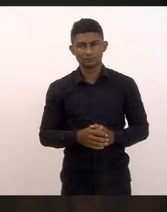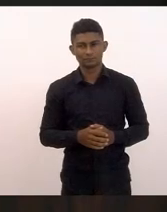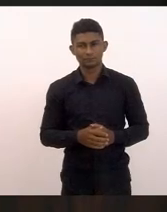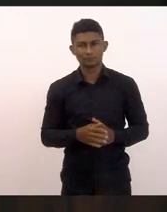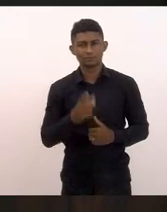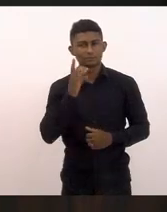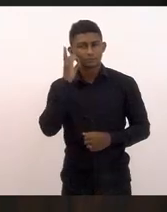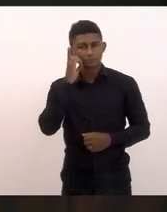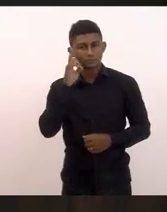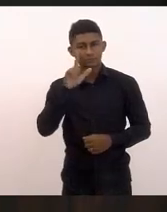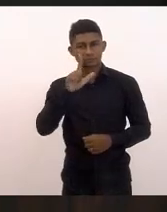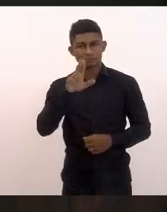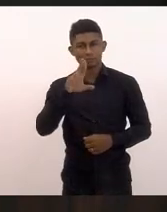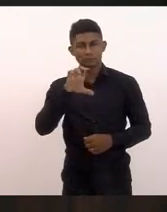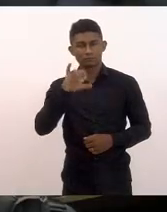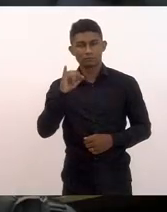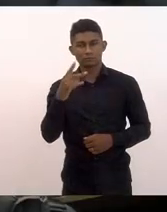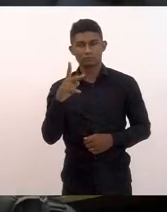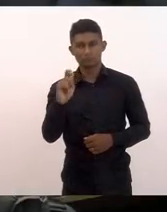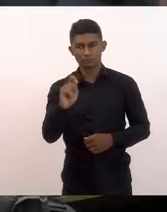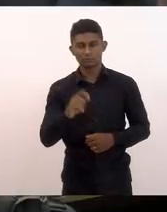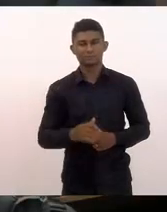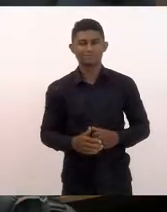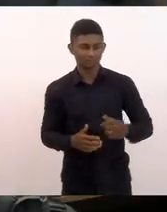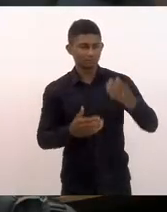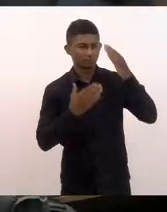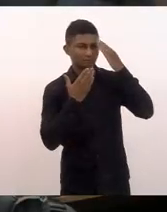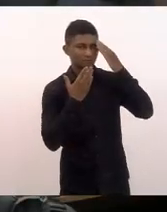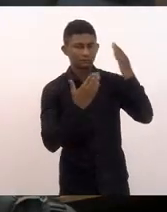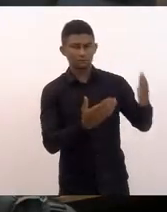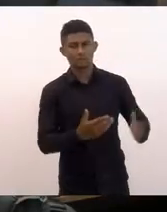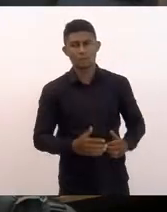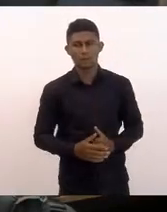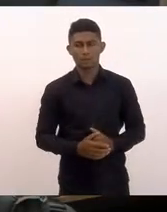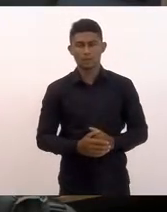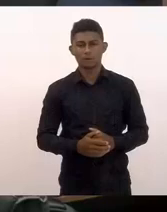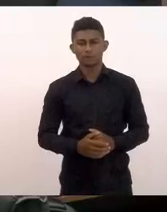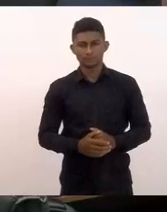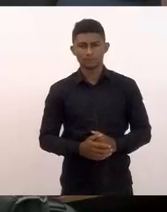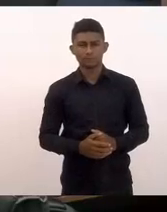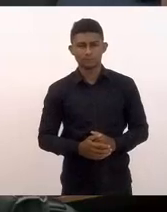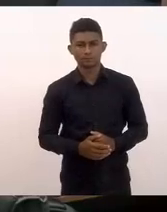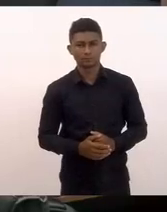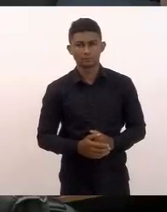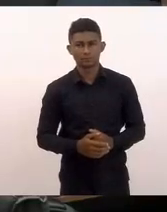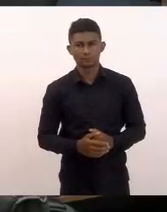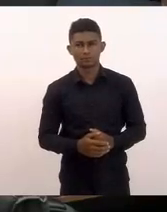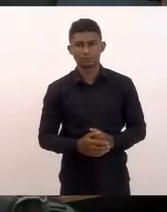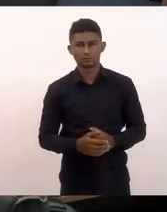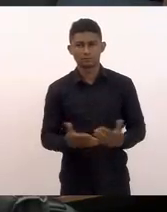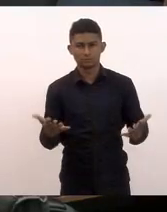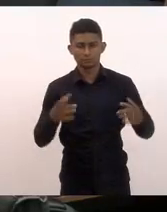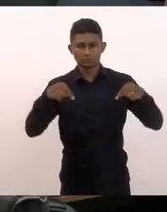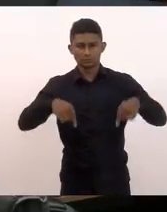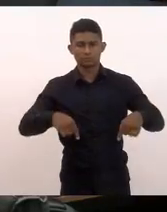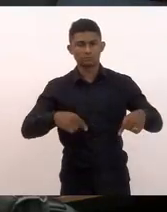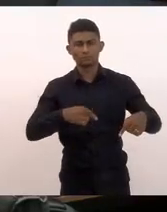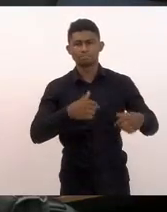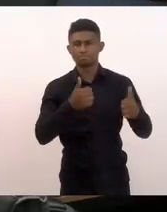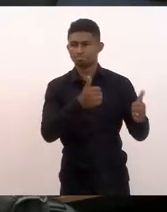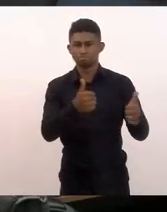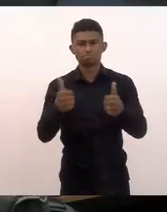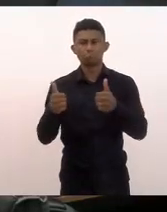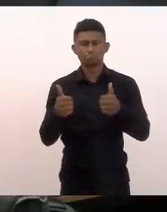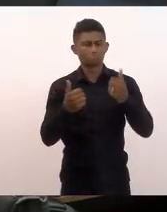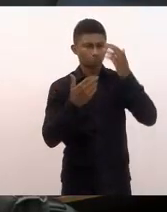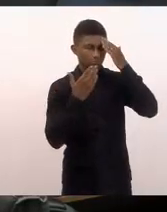Lucinha, rainha da Zona Oeste. Obrigado, presidente. Queria agradecer a Vossa Excelência pela condução dos trabalhos de hoje. Queria